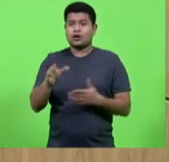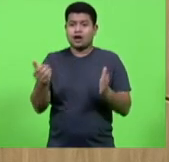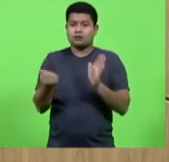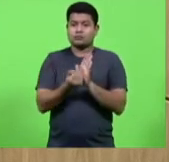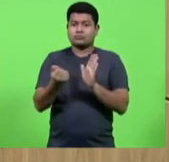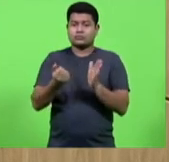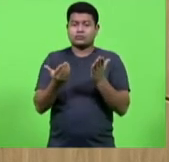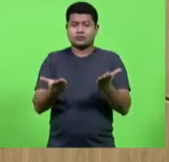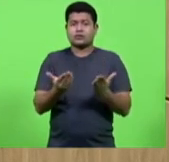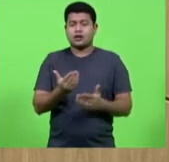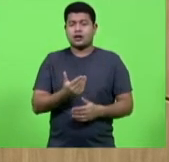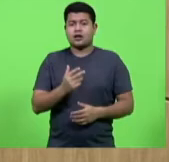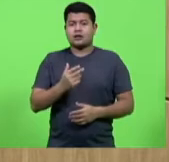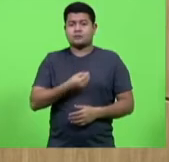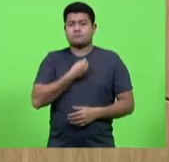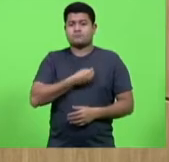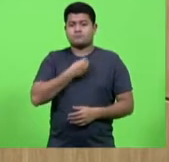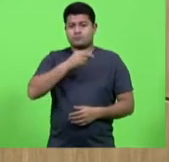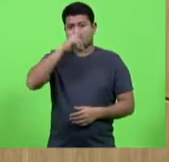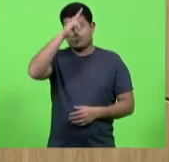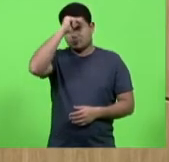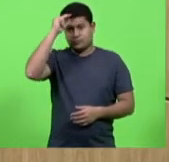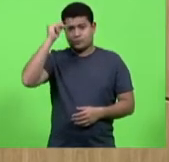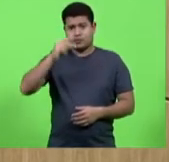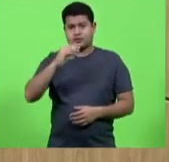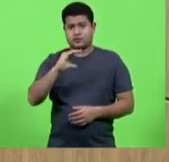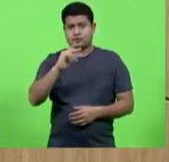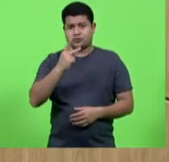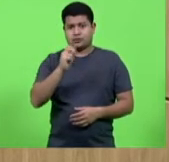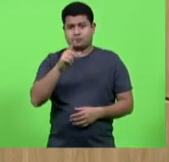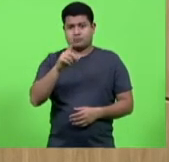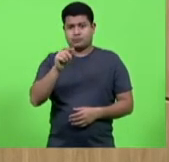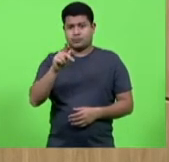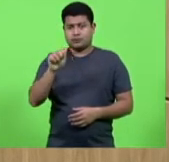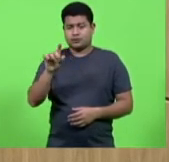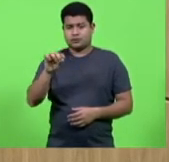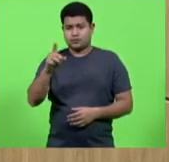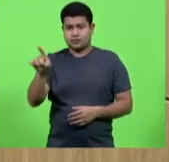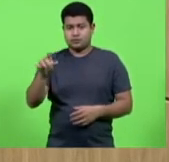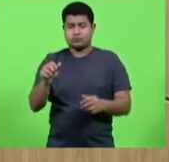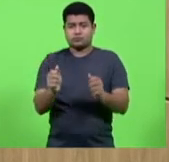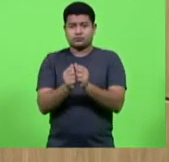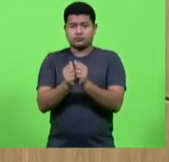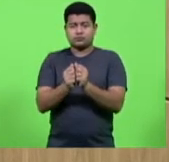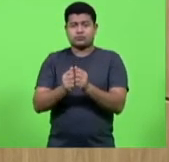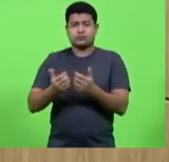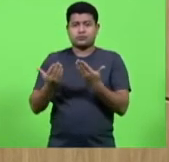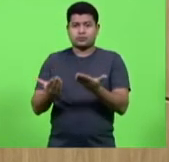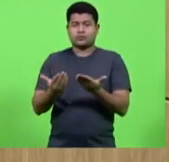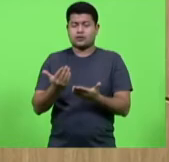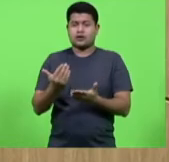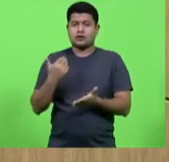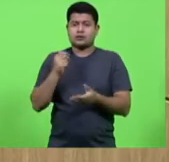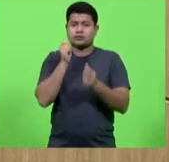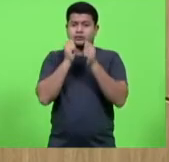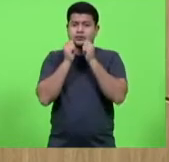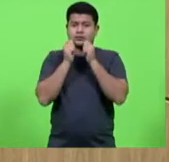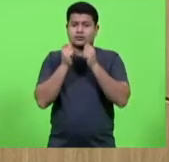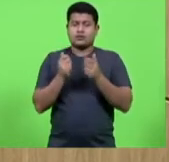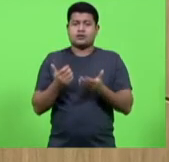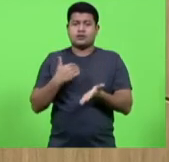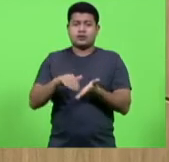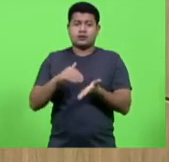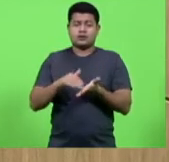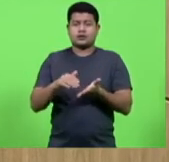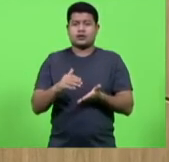nosso prefeito de Chapadão do Lajeado, prefeito Abel, e o seu chefe de gabinete, o secretário. Era isso, senhor presidente. Sejam